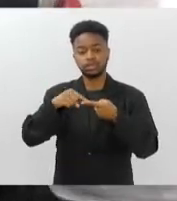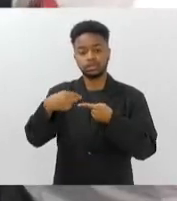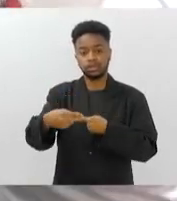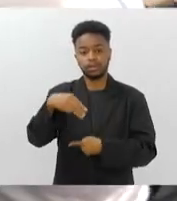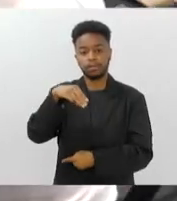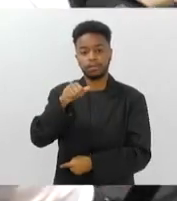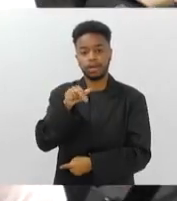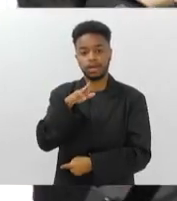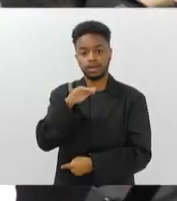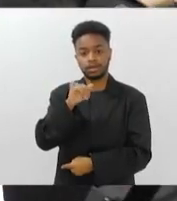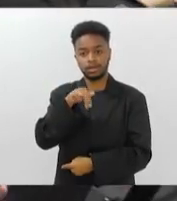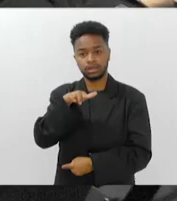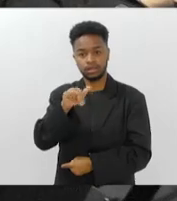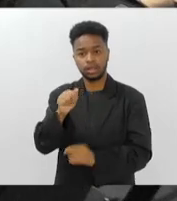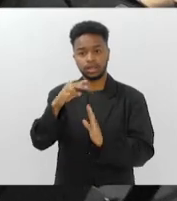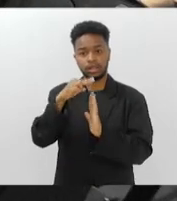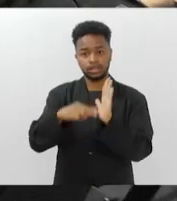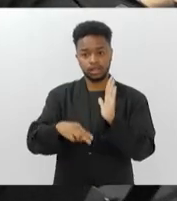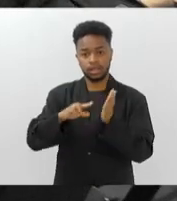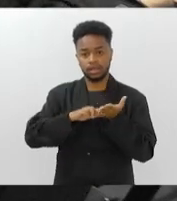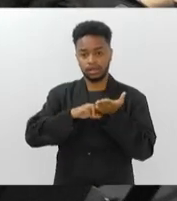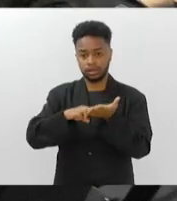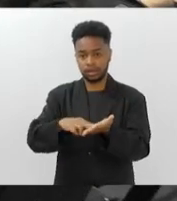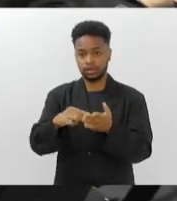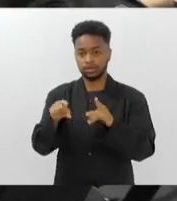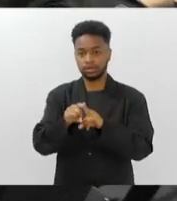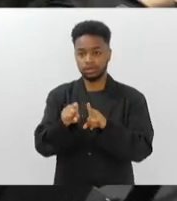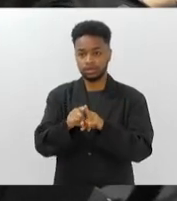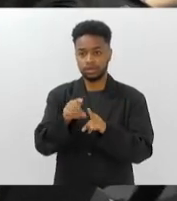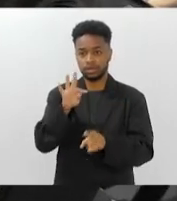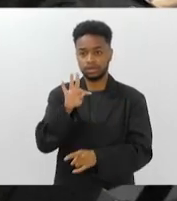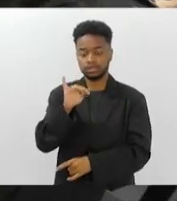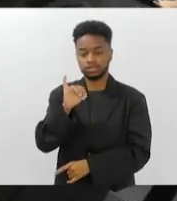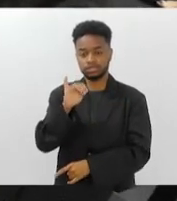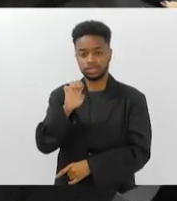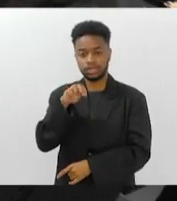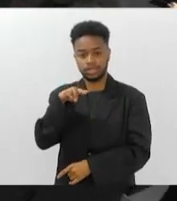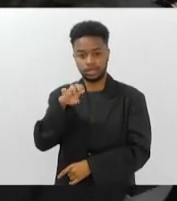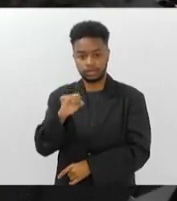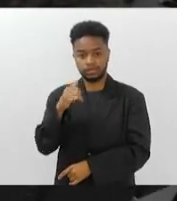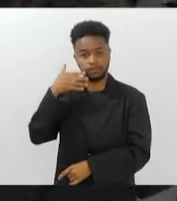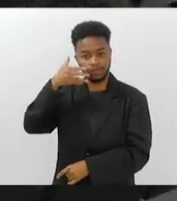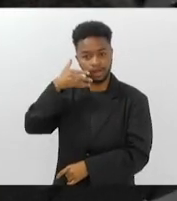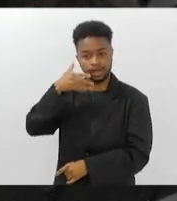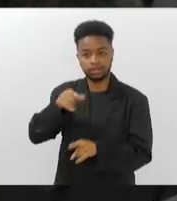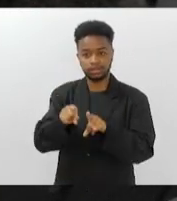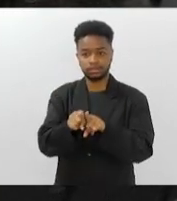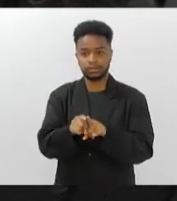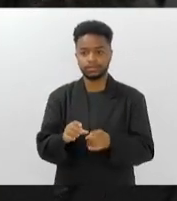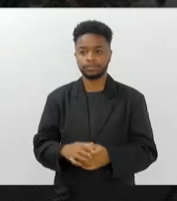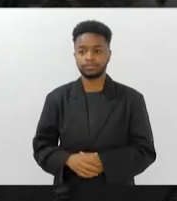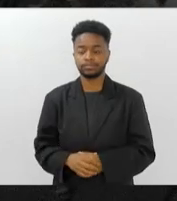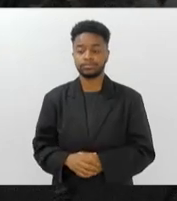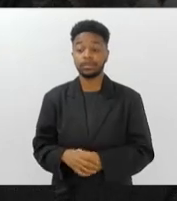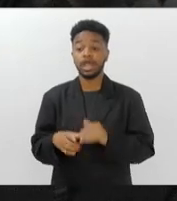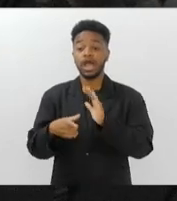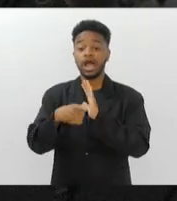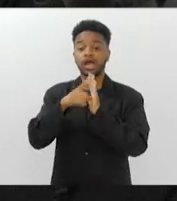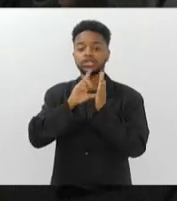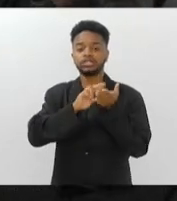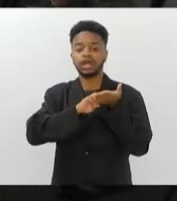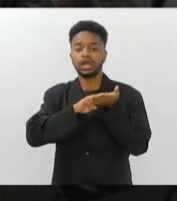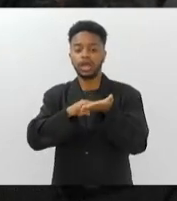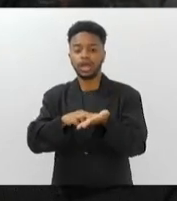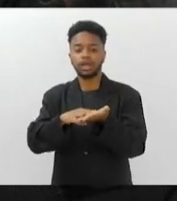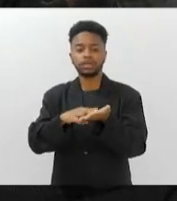cedaps vai fazer a leitura da nossa carta e a nossa queridíssima tiem ainda vai falar que queria antes da carta se eu pudesse